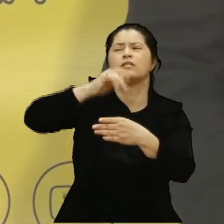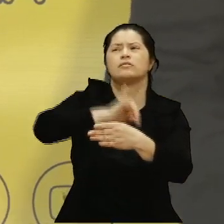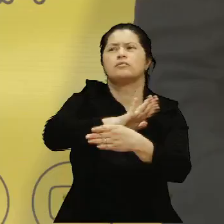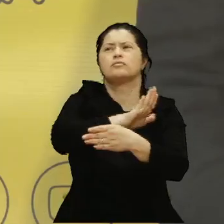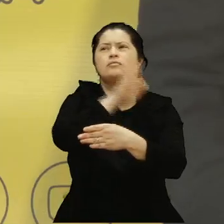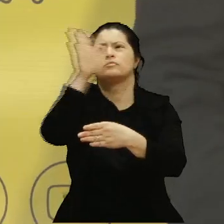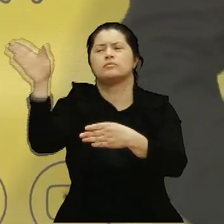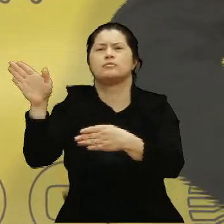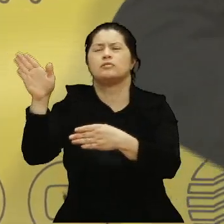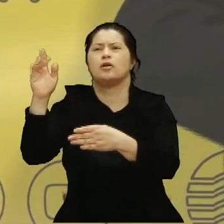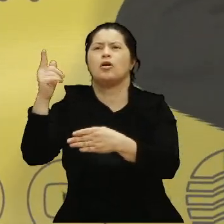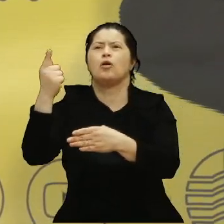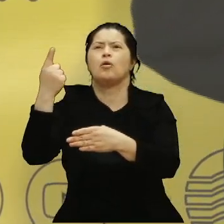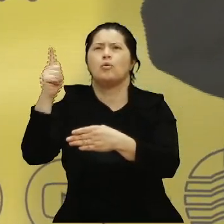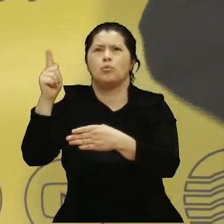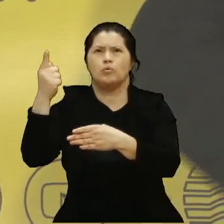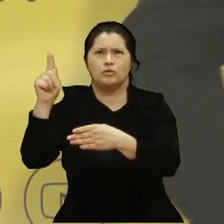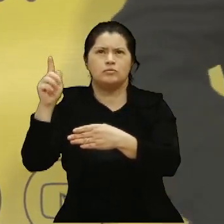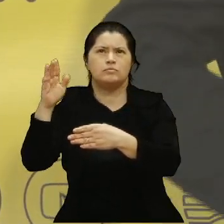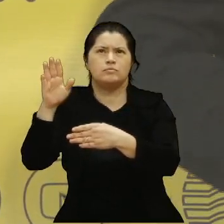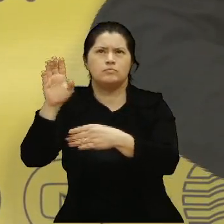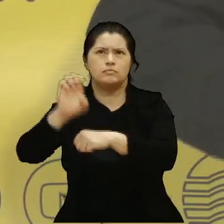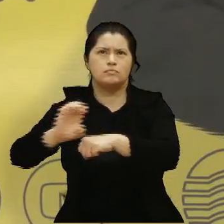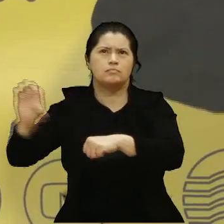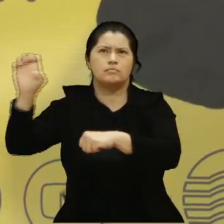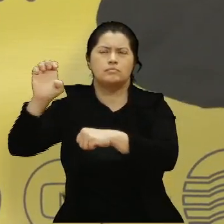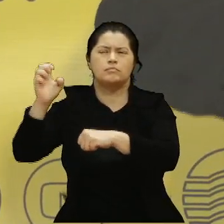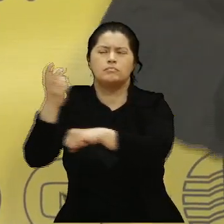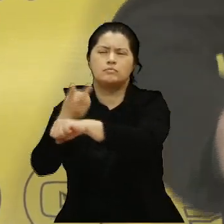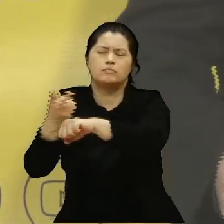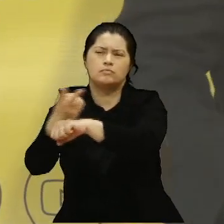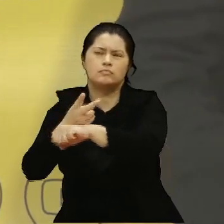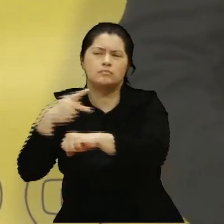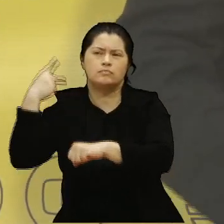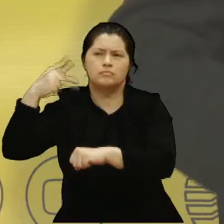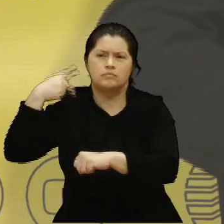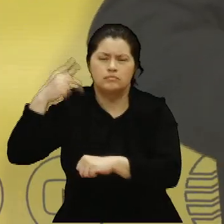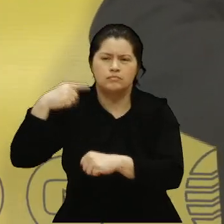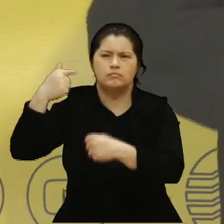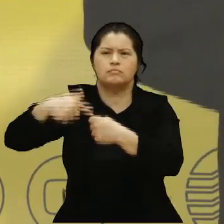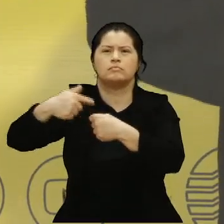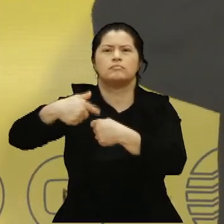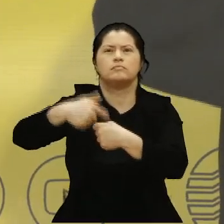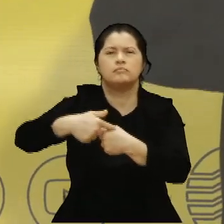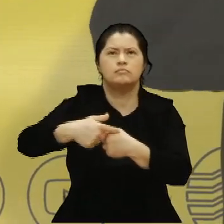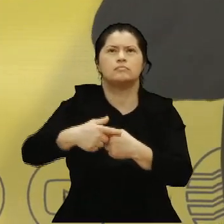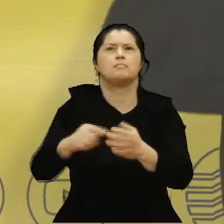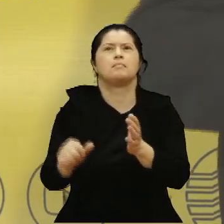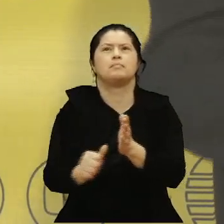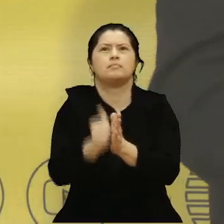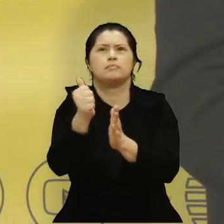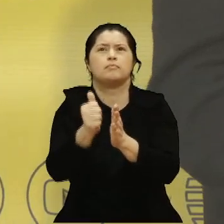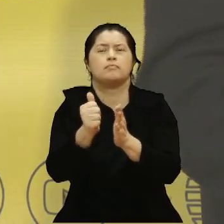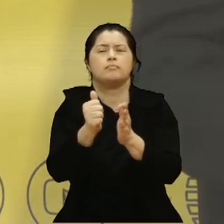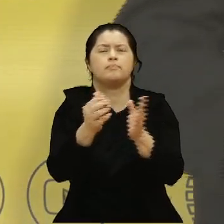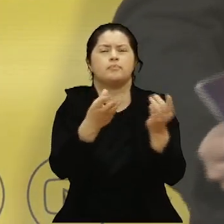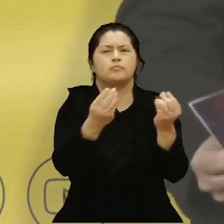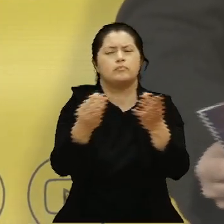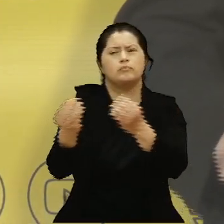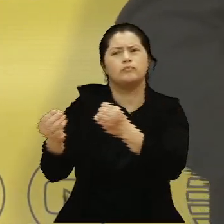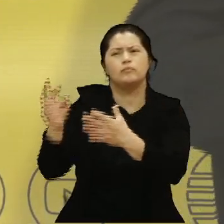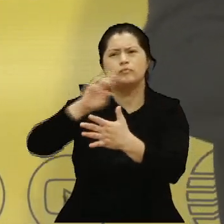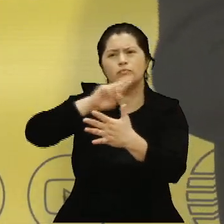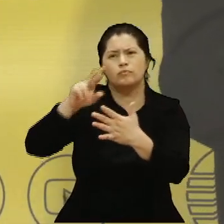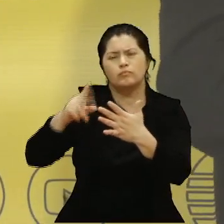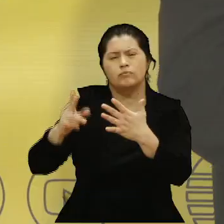estado de Goiás, buscando aí políticas públicas da cidade e também diversos projetos para as